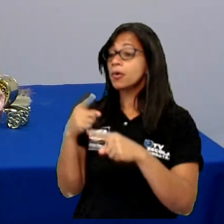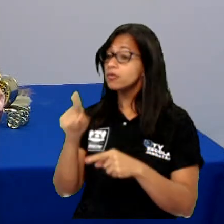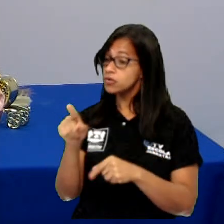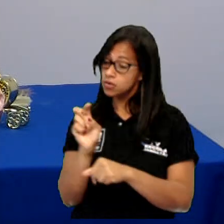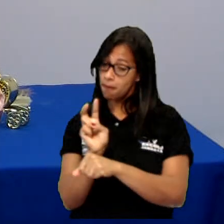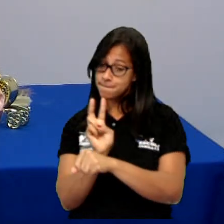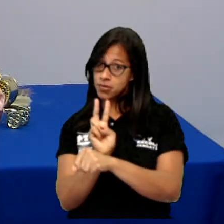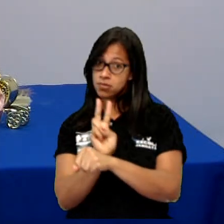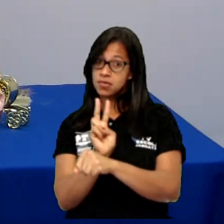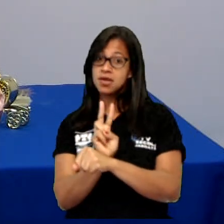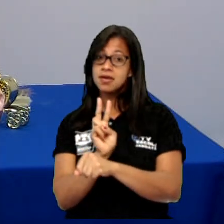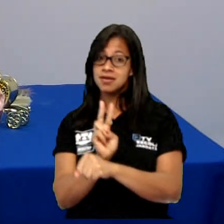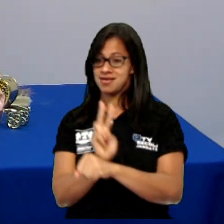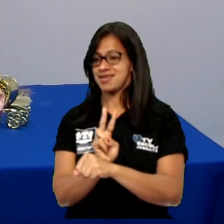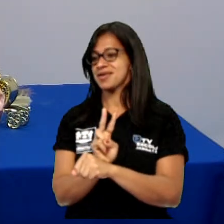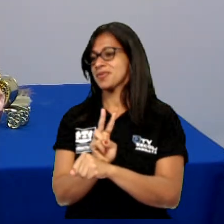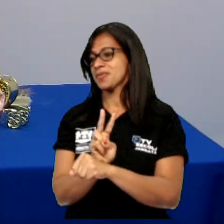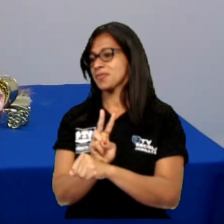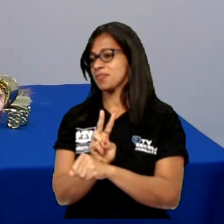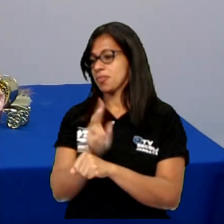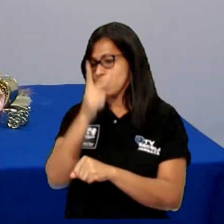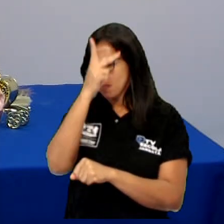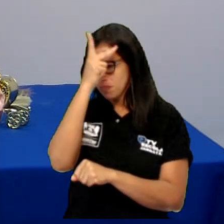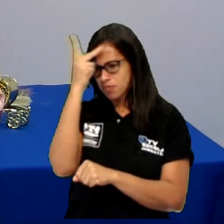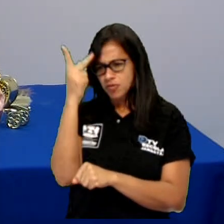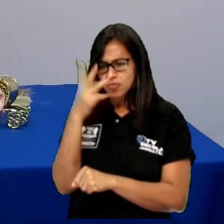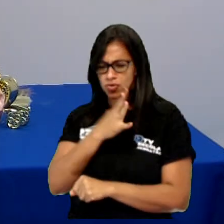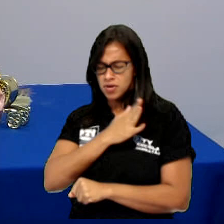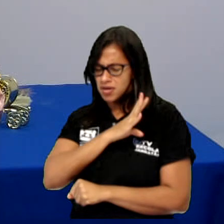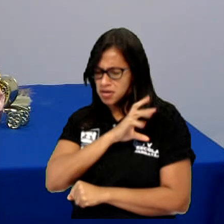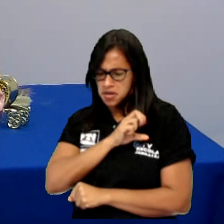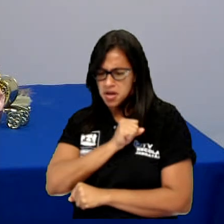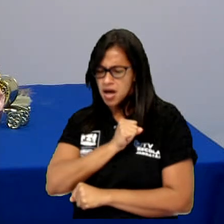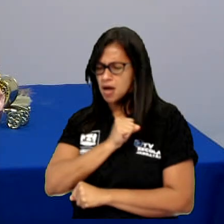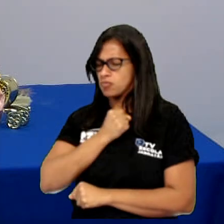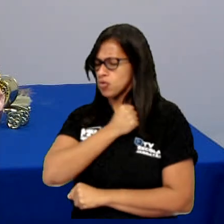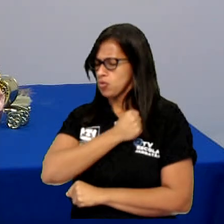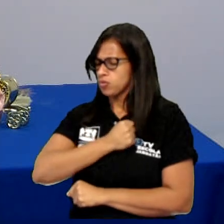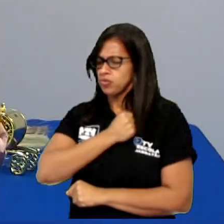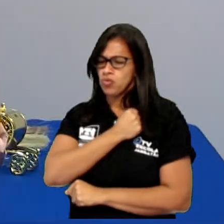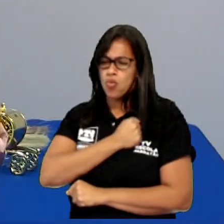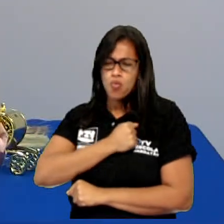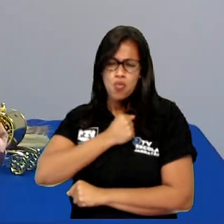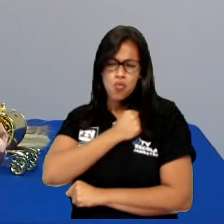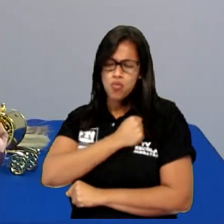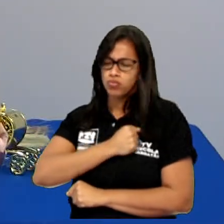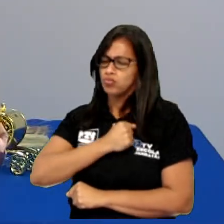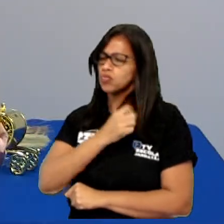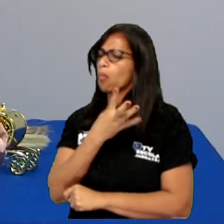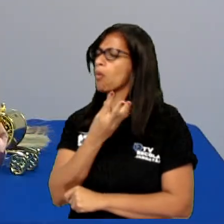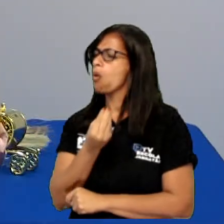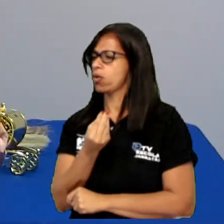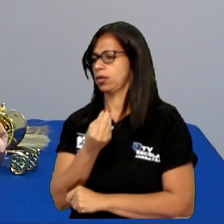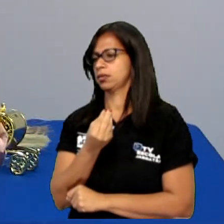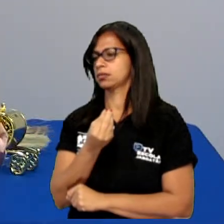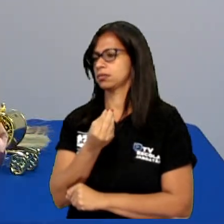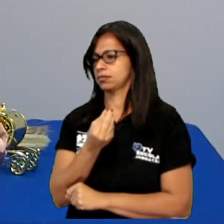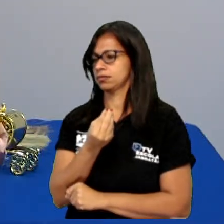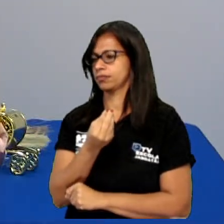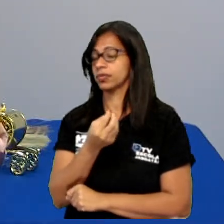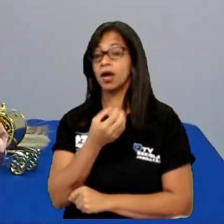que é da minha profunda estima e eu quero lhe dar um presente. Escolha o que você quer. O rei